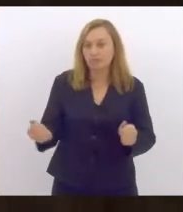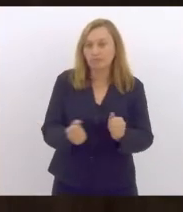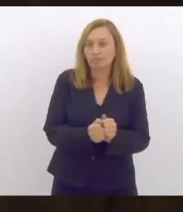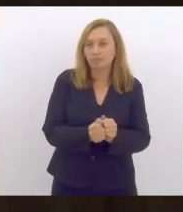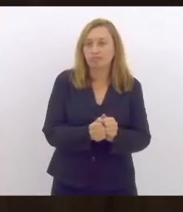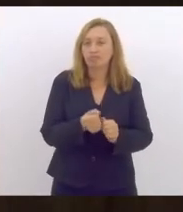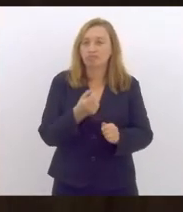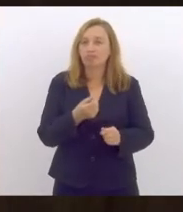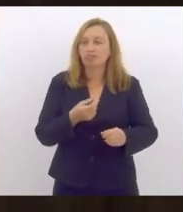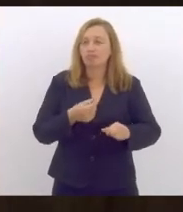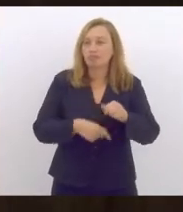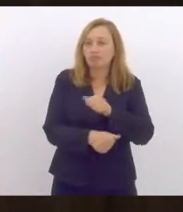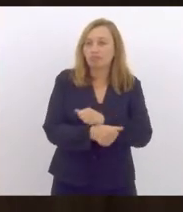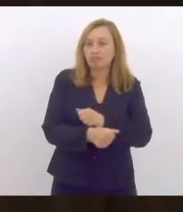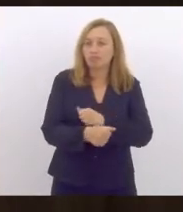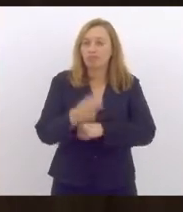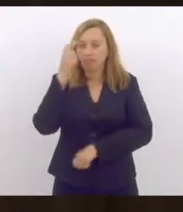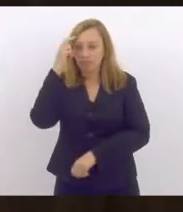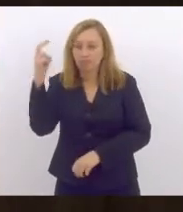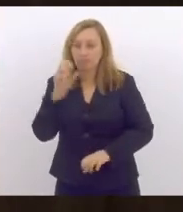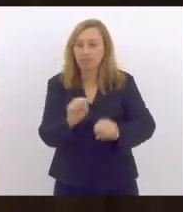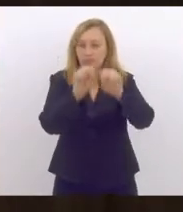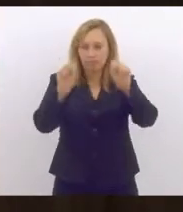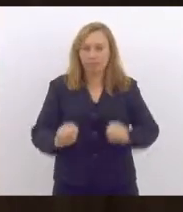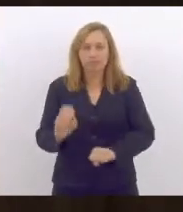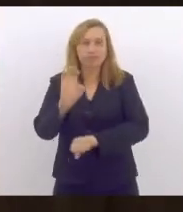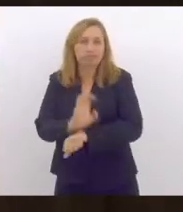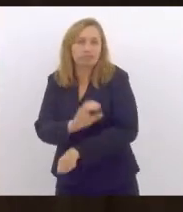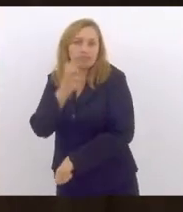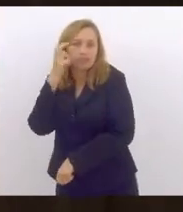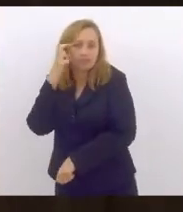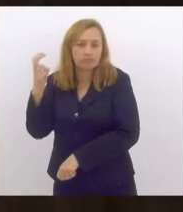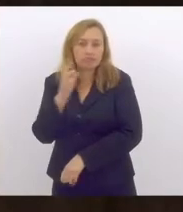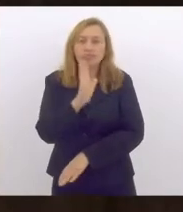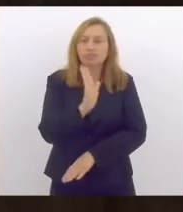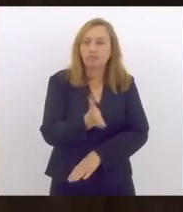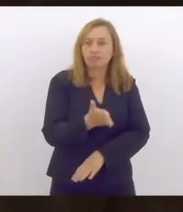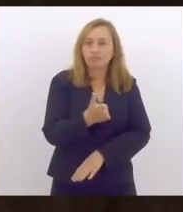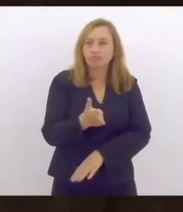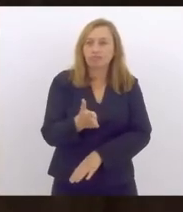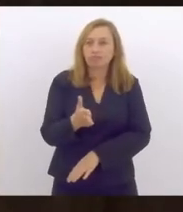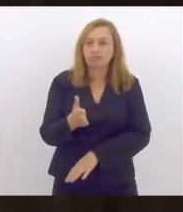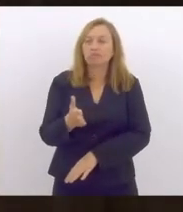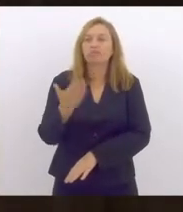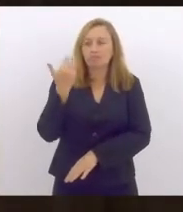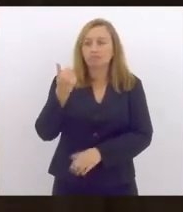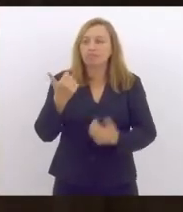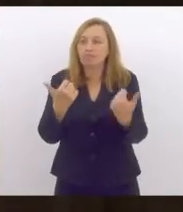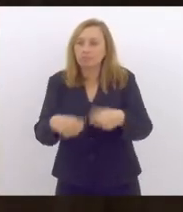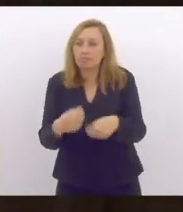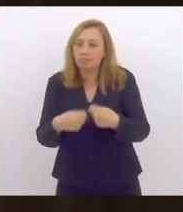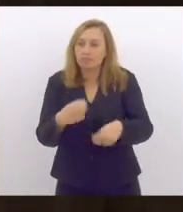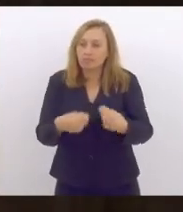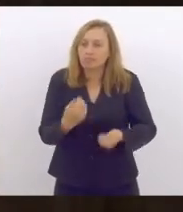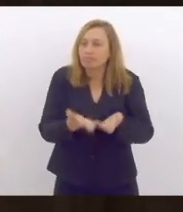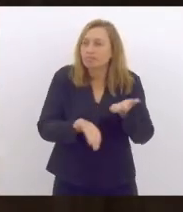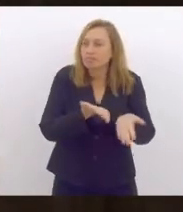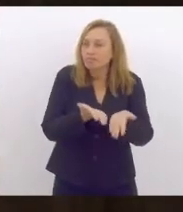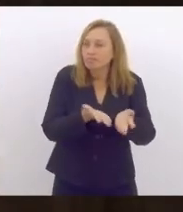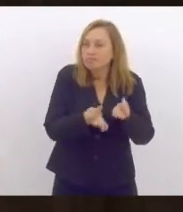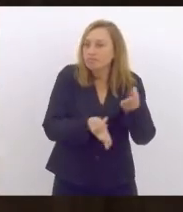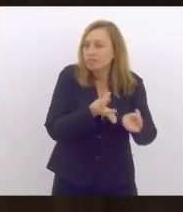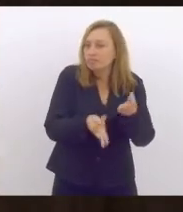Cultural. O Sistema Estadual de Cultura já prevê a necessidade de tratamento